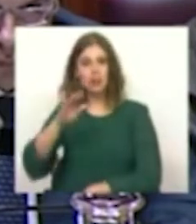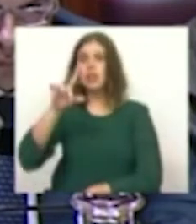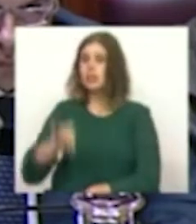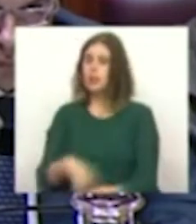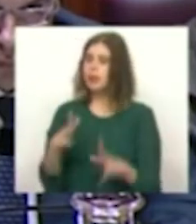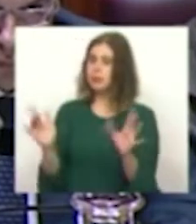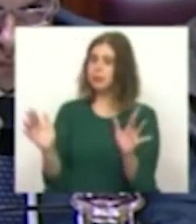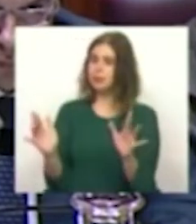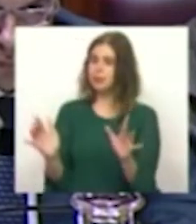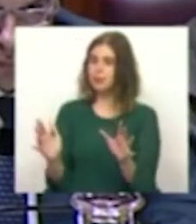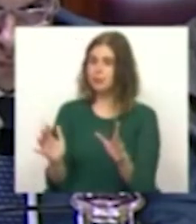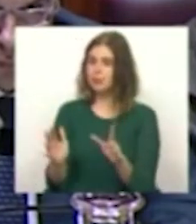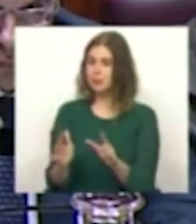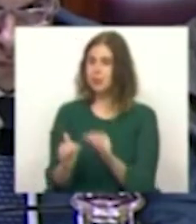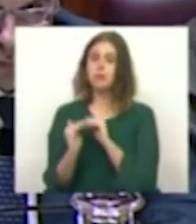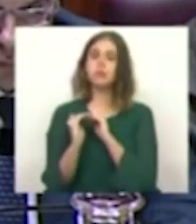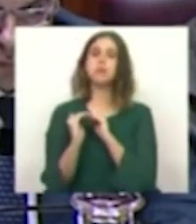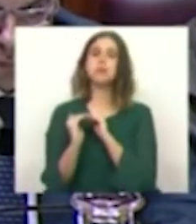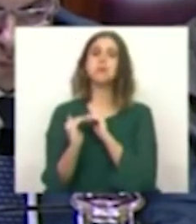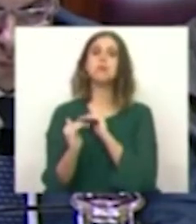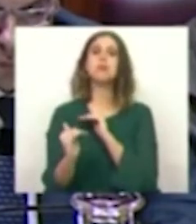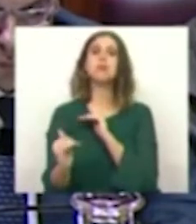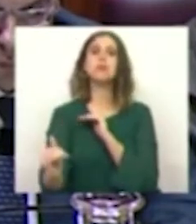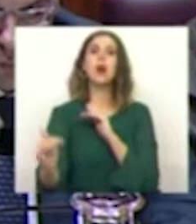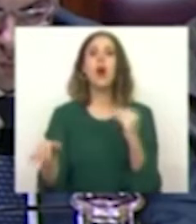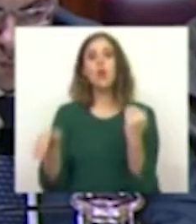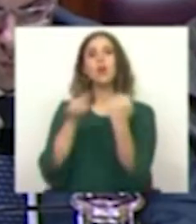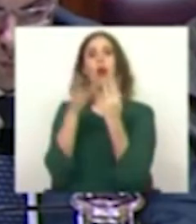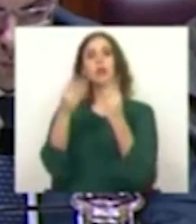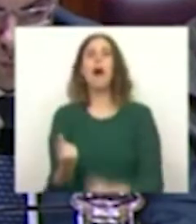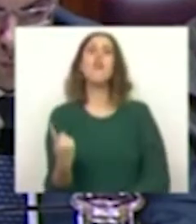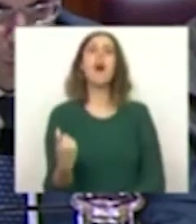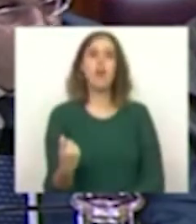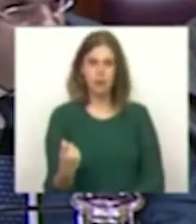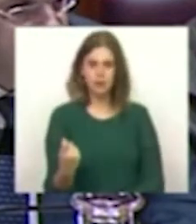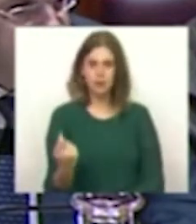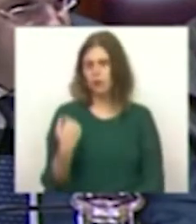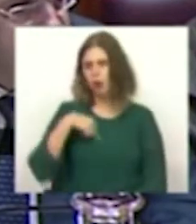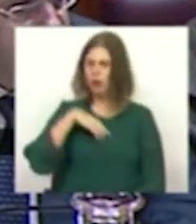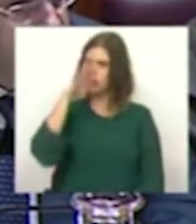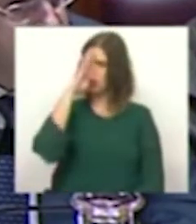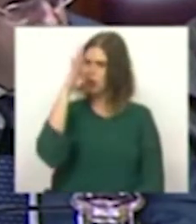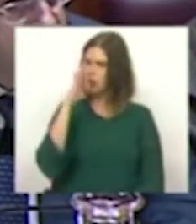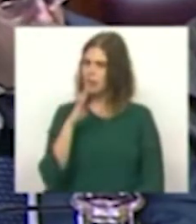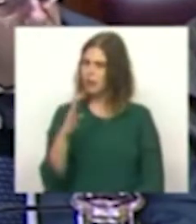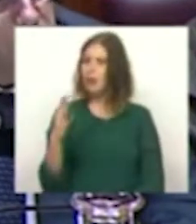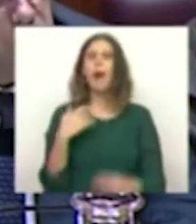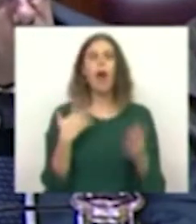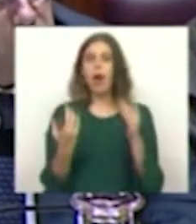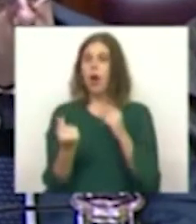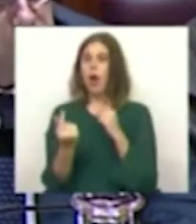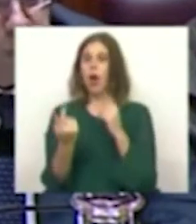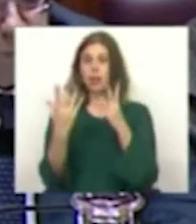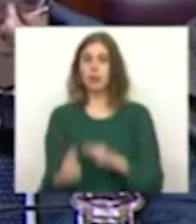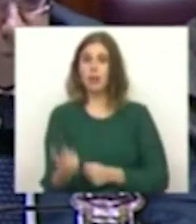na redução sustentada do nível de suborçamentação. Como todos sabemos, a suborçamentação é